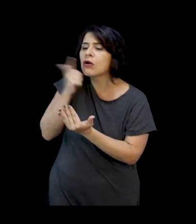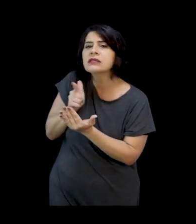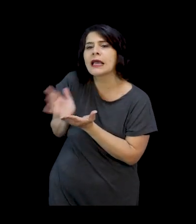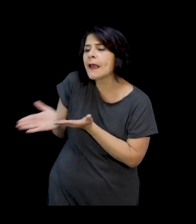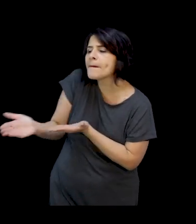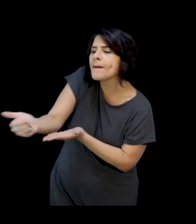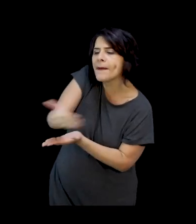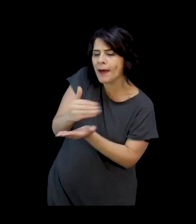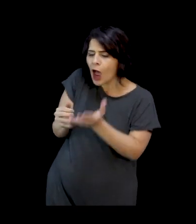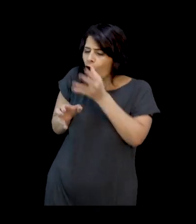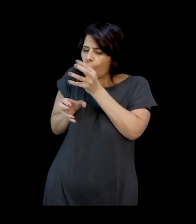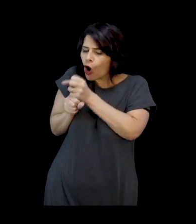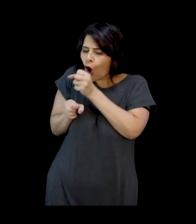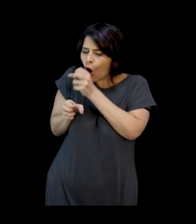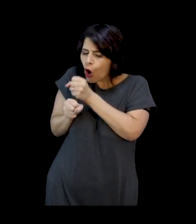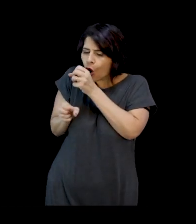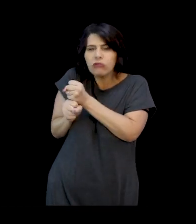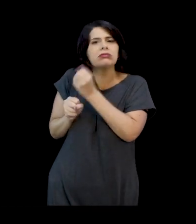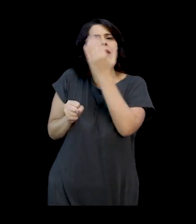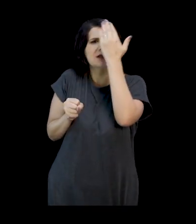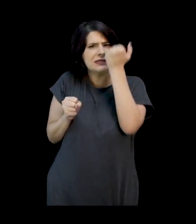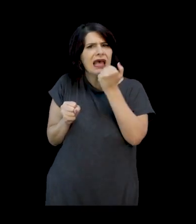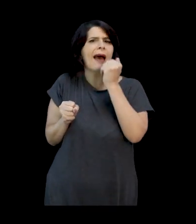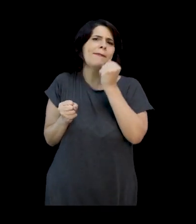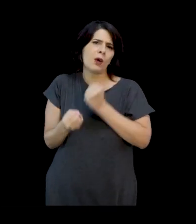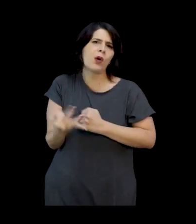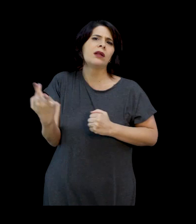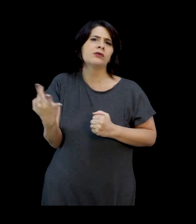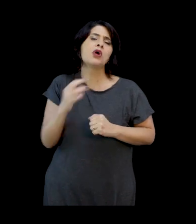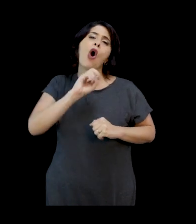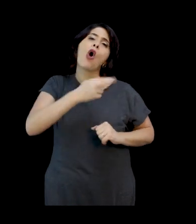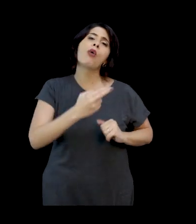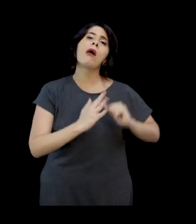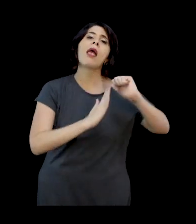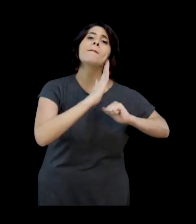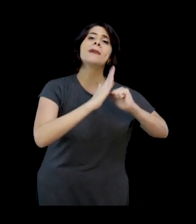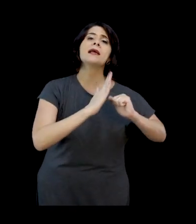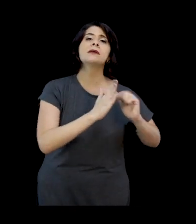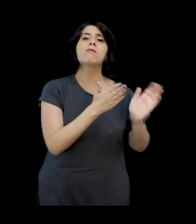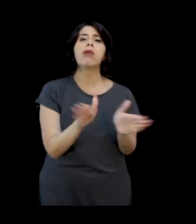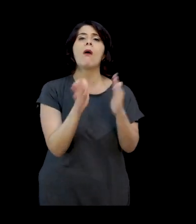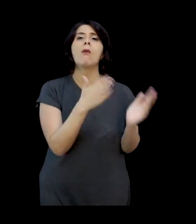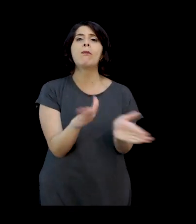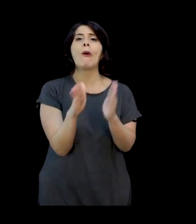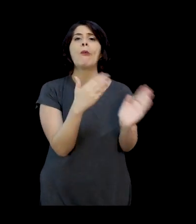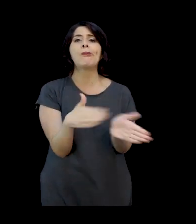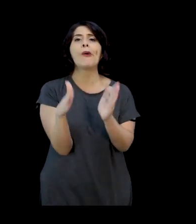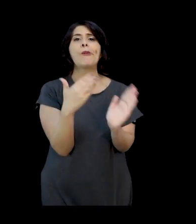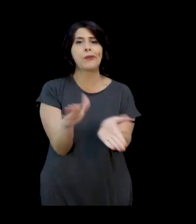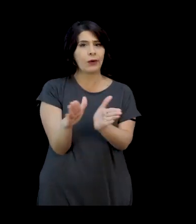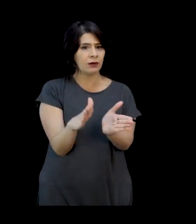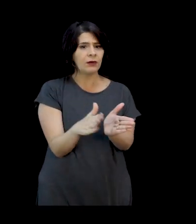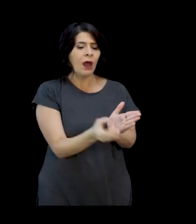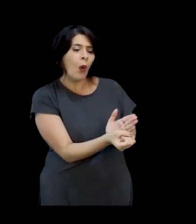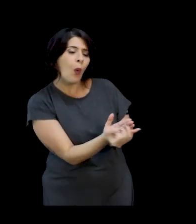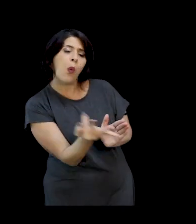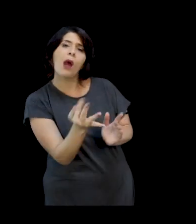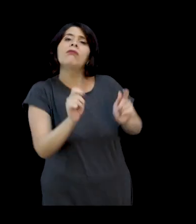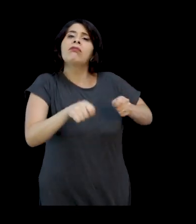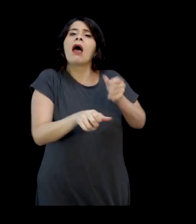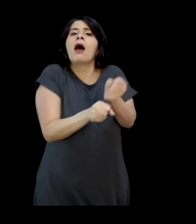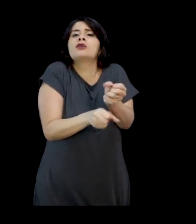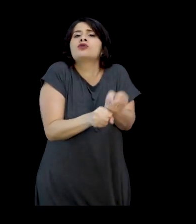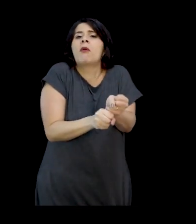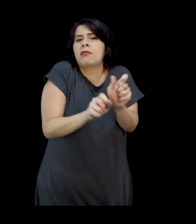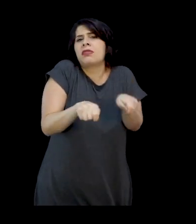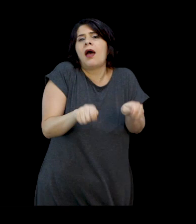de um artefato industrial. E o que a gente vê hoje, respondendo então a sua pergunta sobre essa